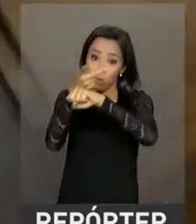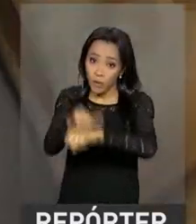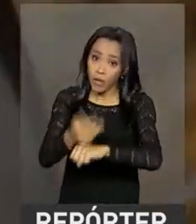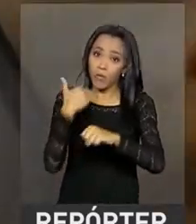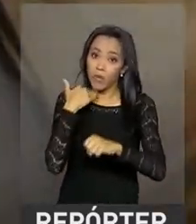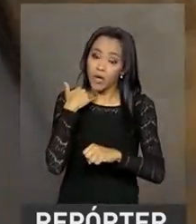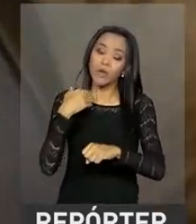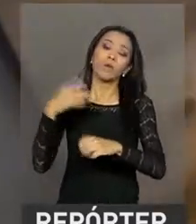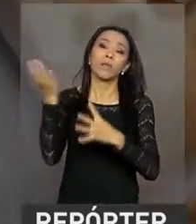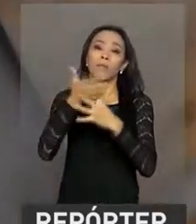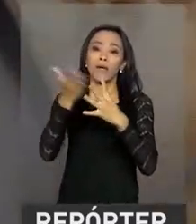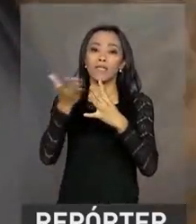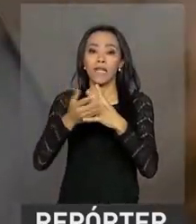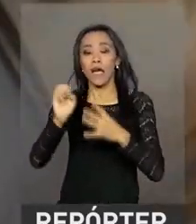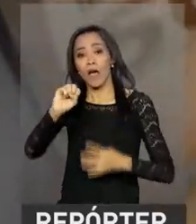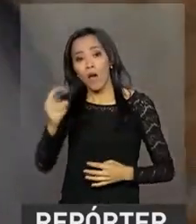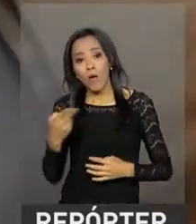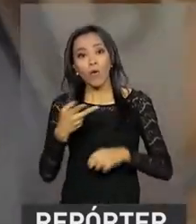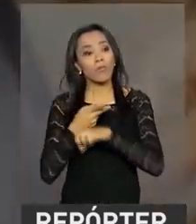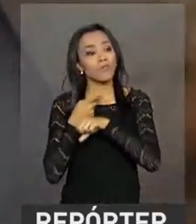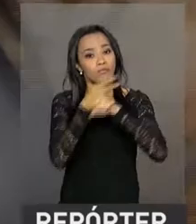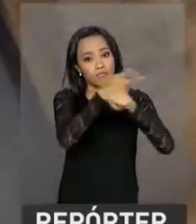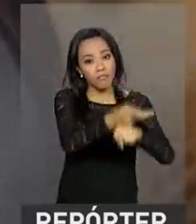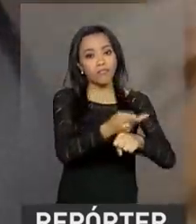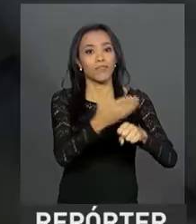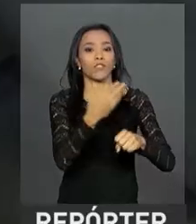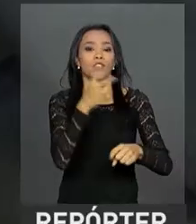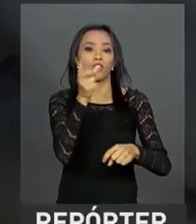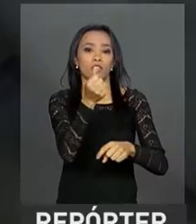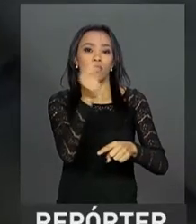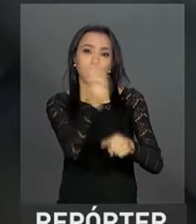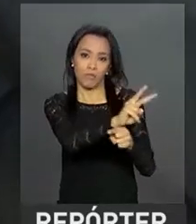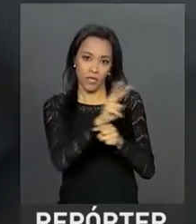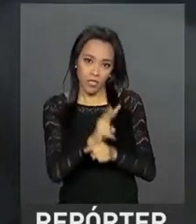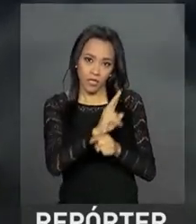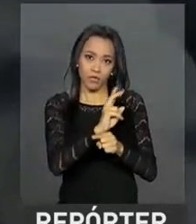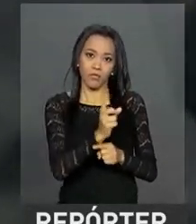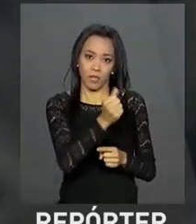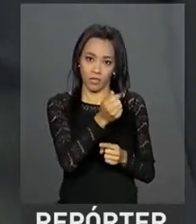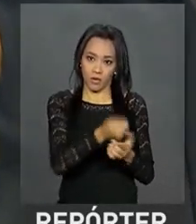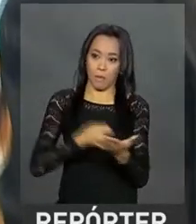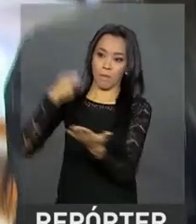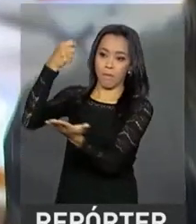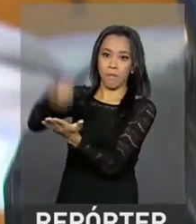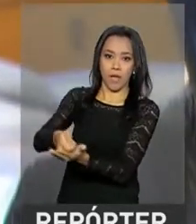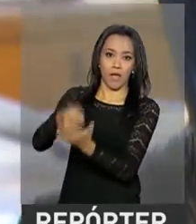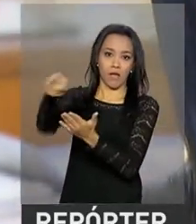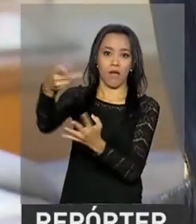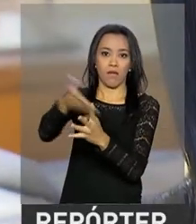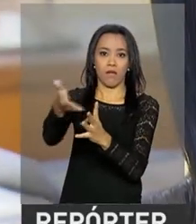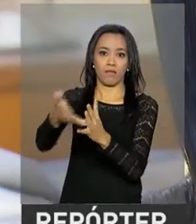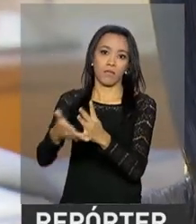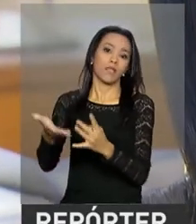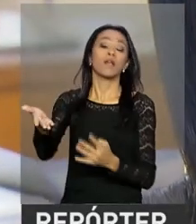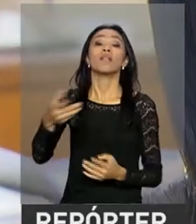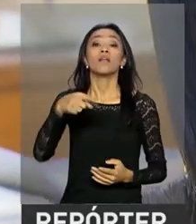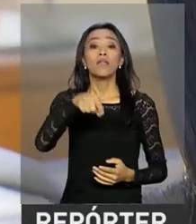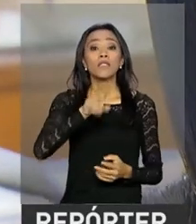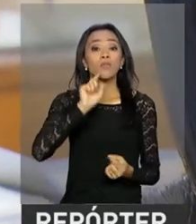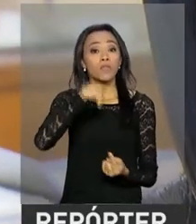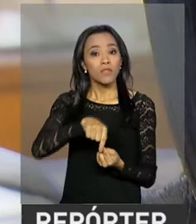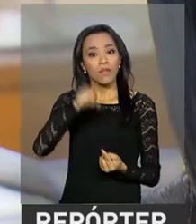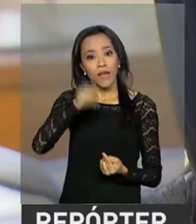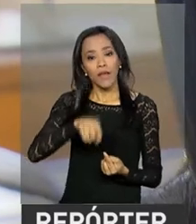até mesmo pegue um empréstimo, caso não tenha dinheiro para quitar a fatura. A expectativa do Banco Central é que essa resolução diminua os juros pagos